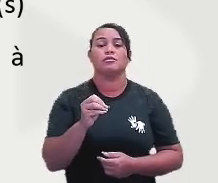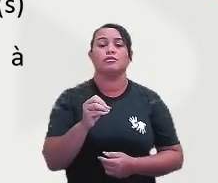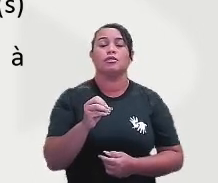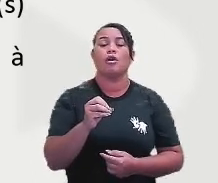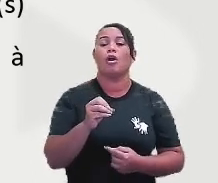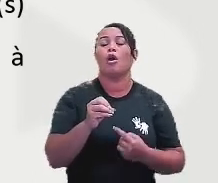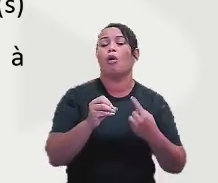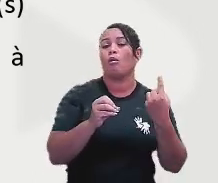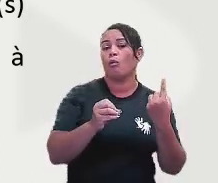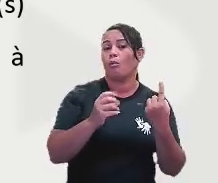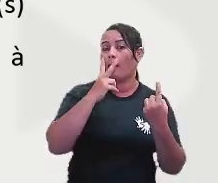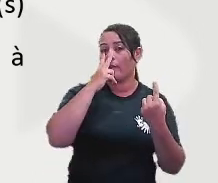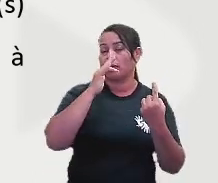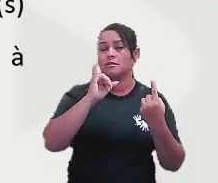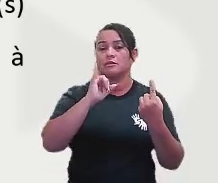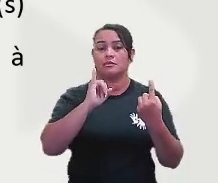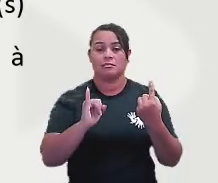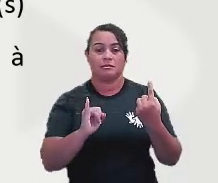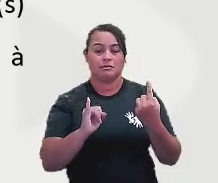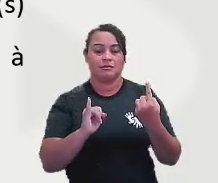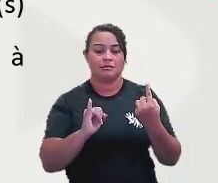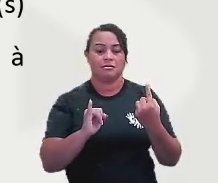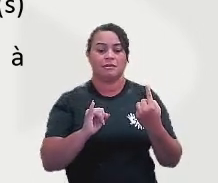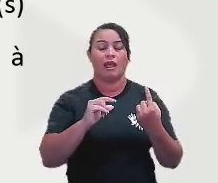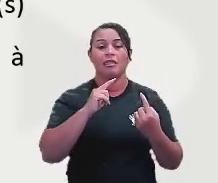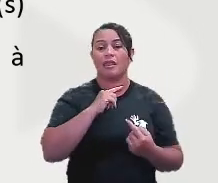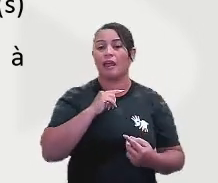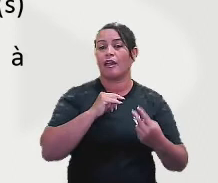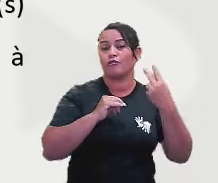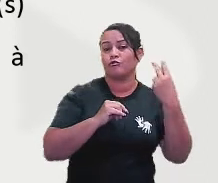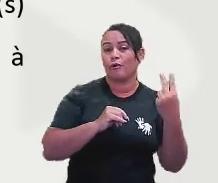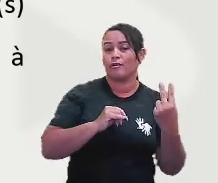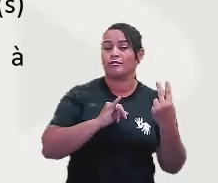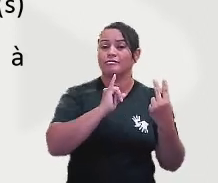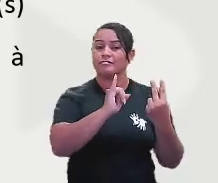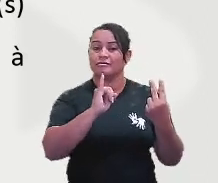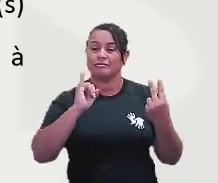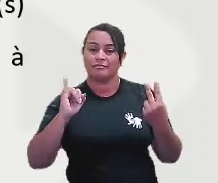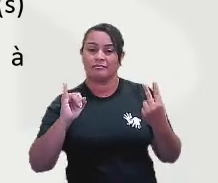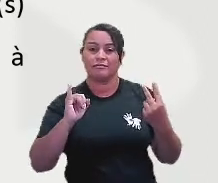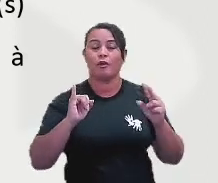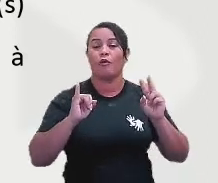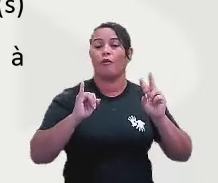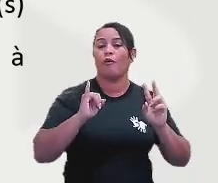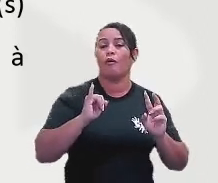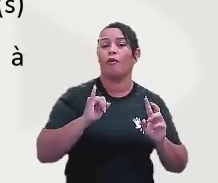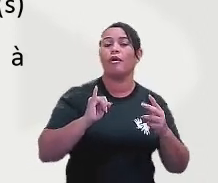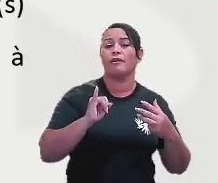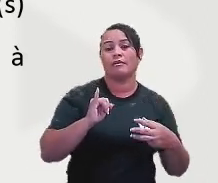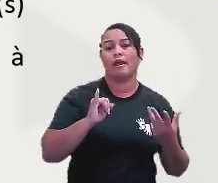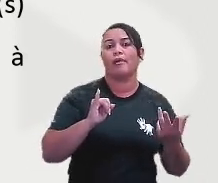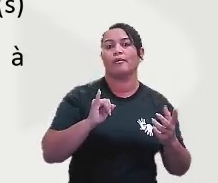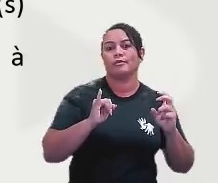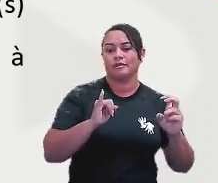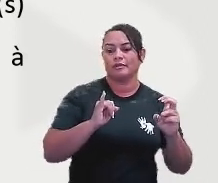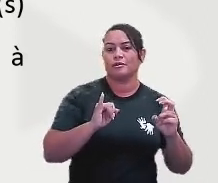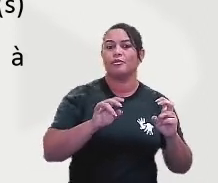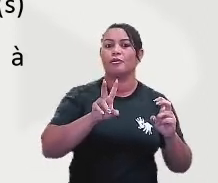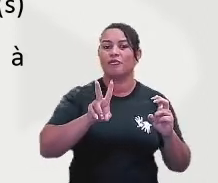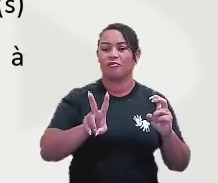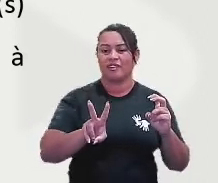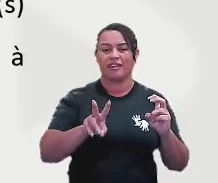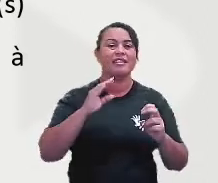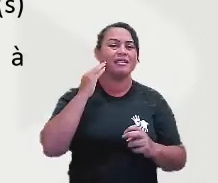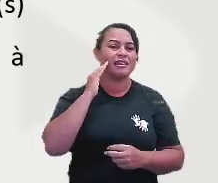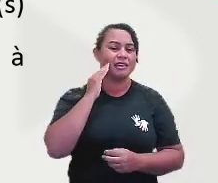representado por uma barrinha. Aqui a gente tem 2, ó, que é representado por 2 barrinhas, o V, que representa o 5, e assim sucessivamente. e não